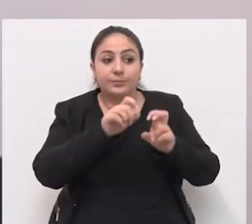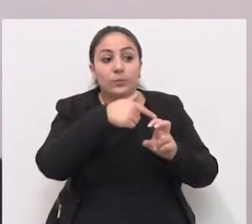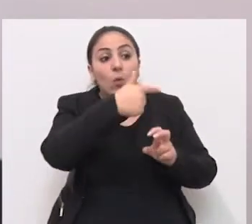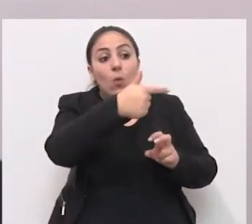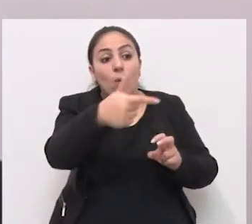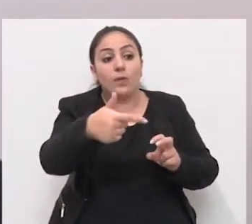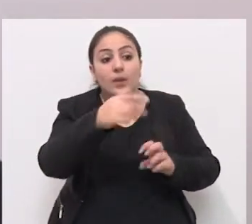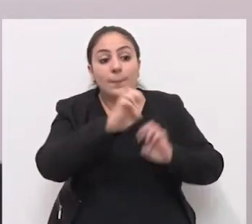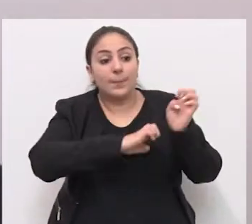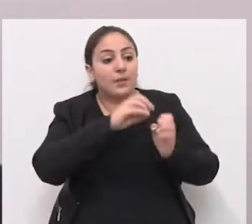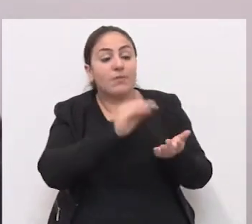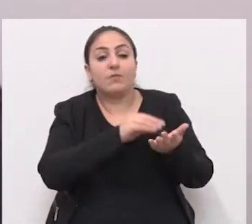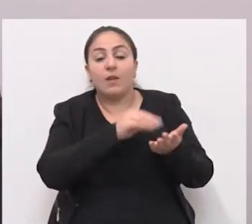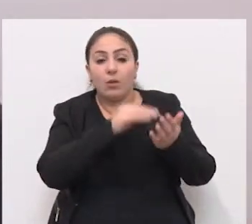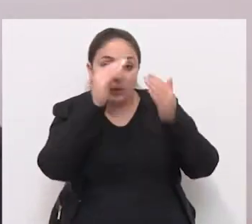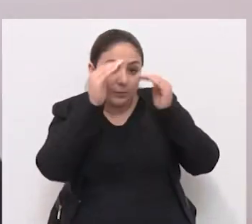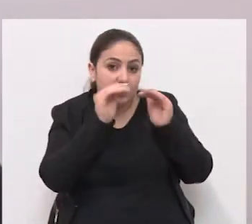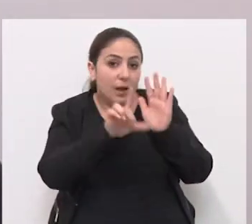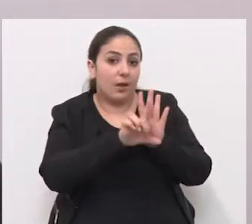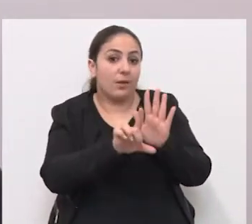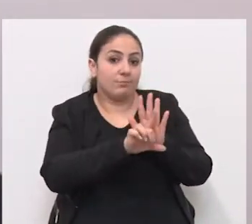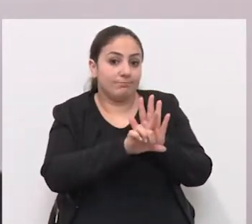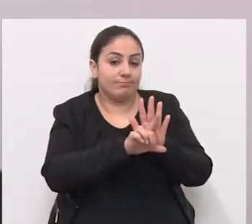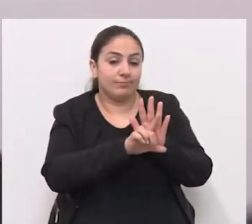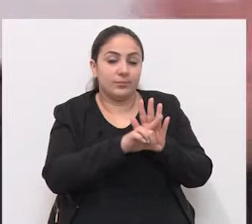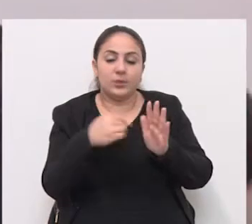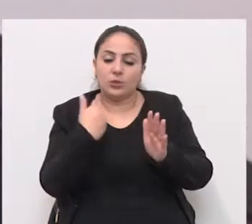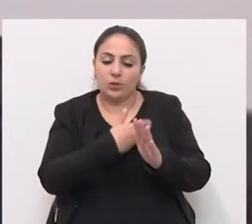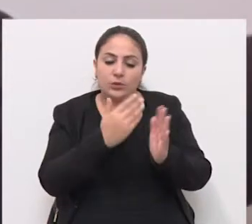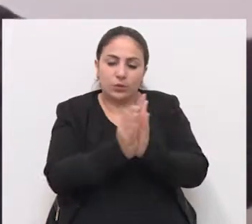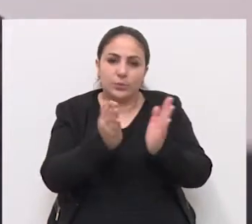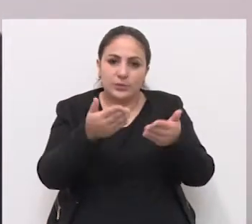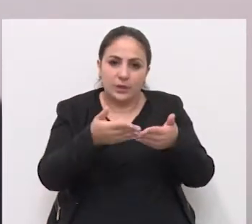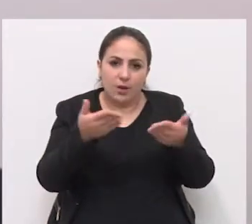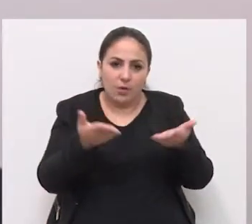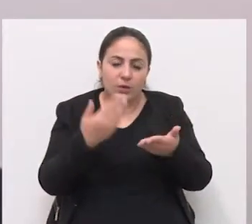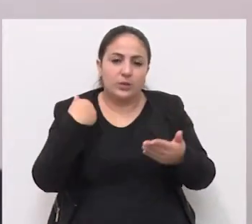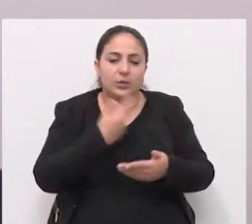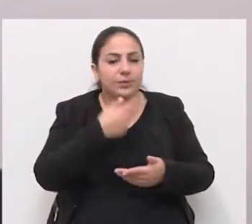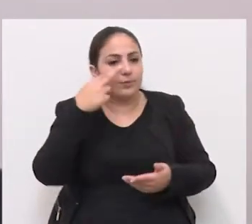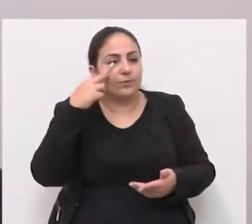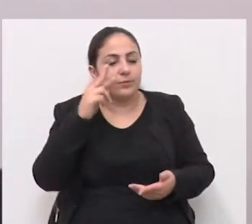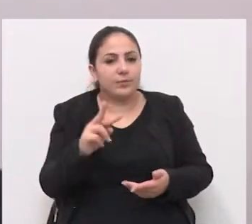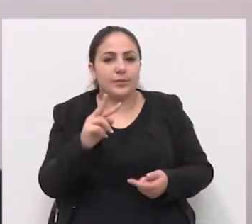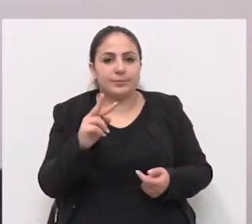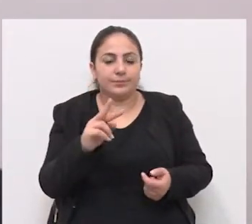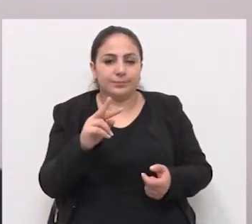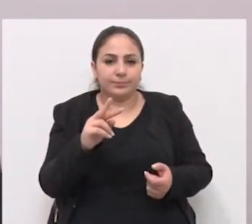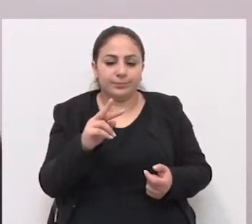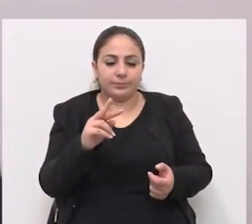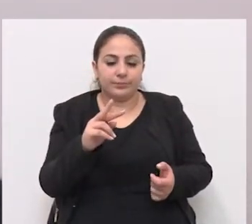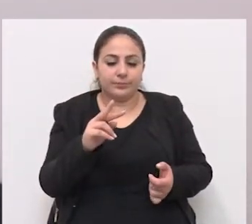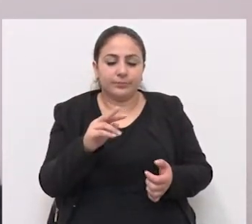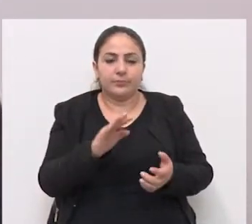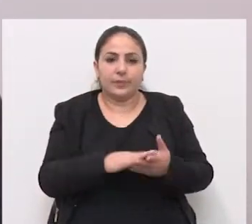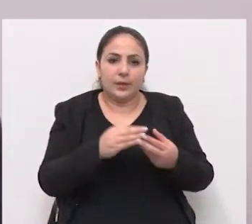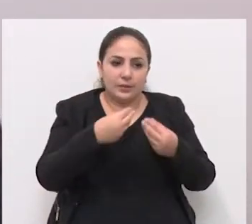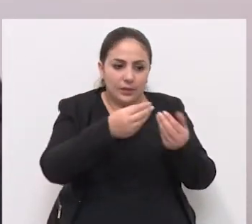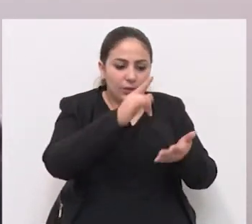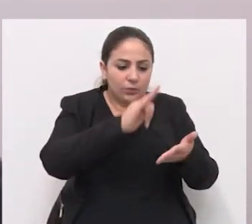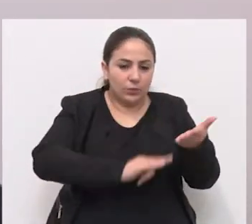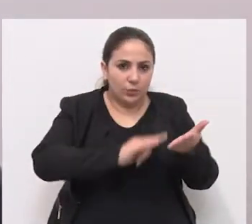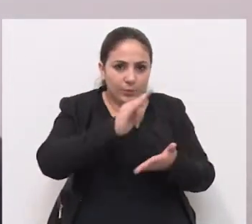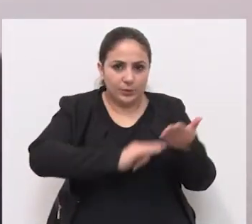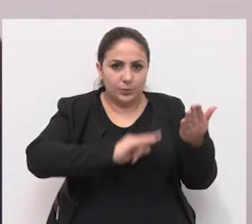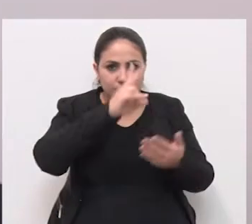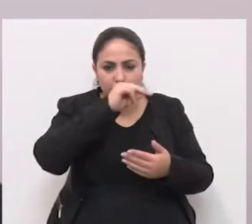temos que trabalhar na questão das outras que não estão cumprindo. Então, através da comissão, nós vamos agora ver, através da